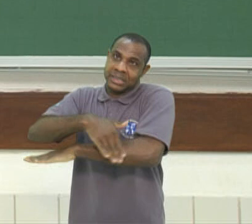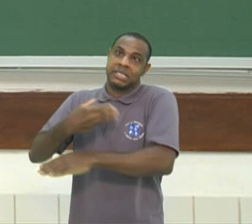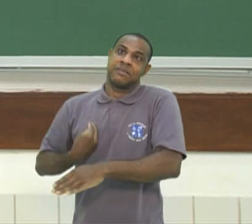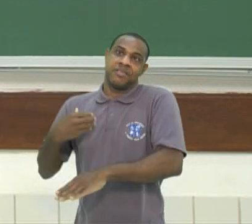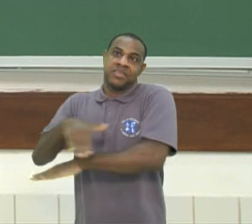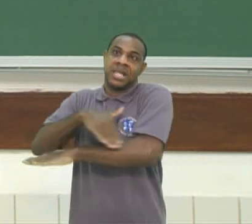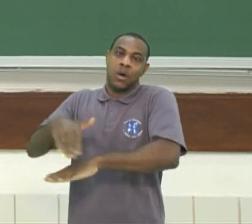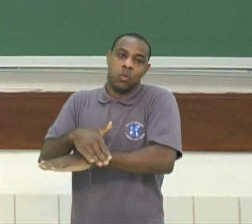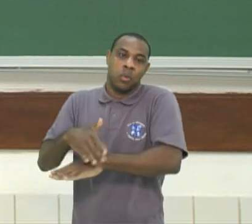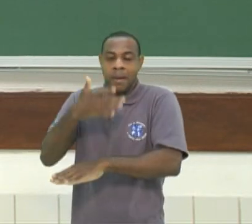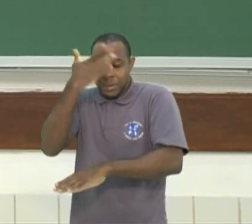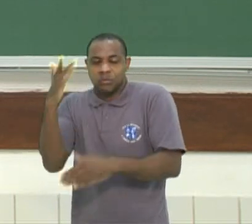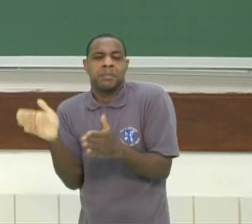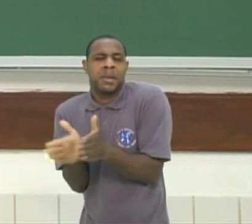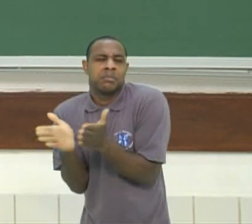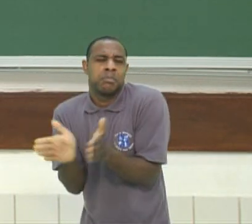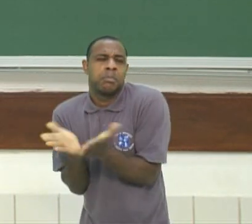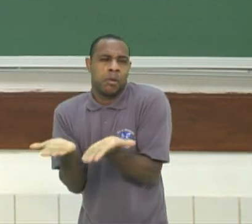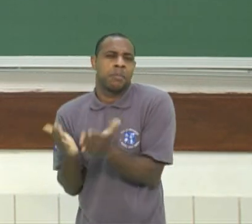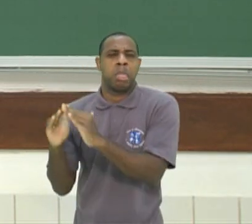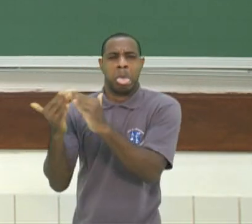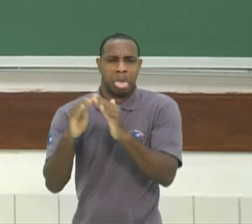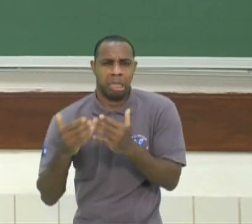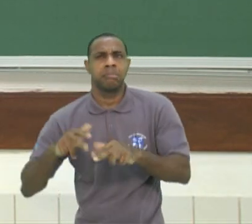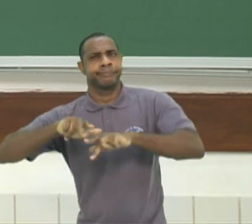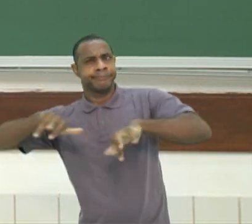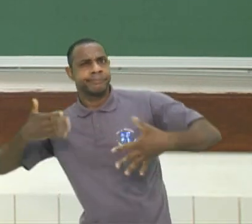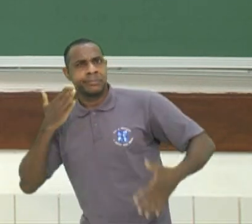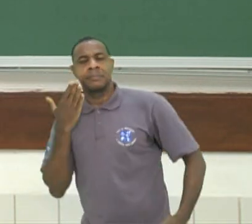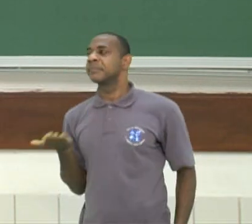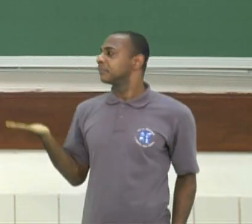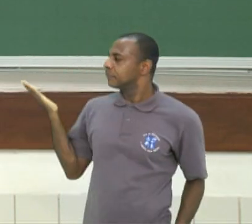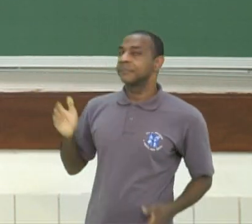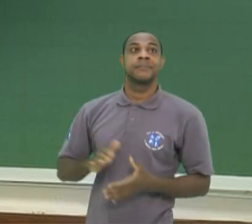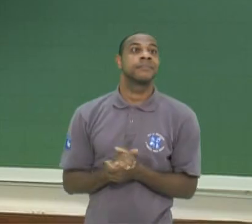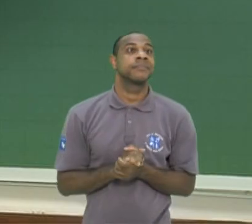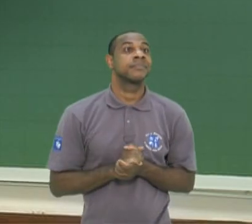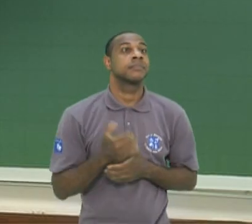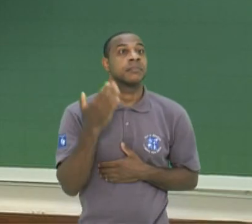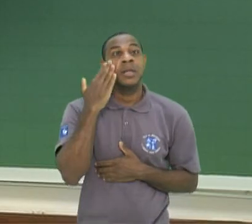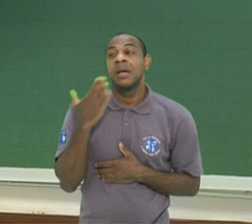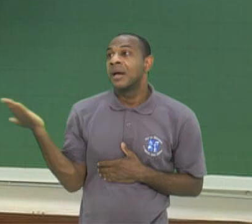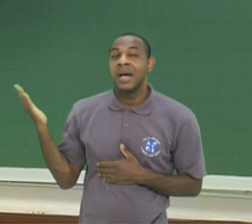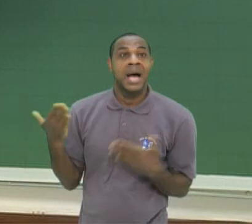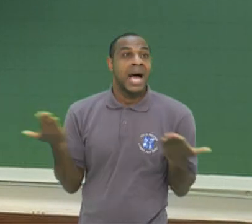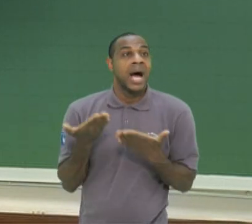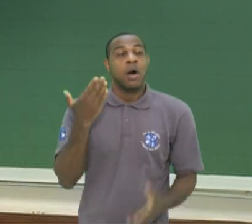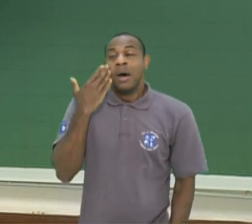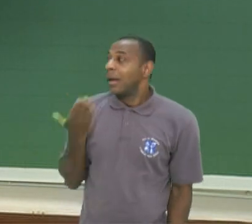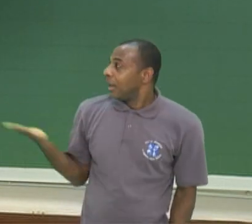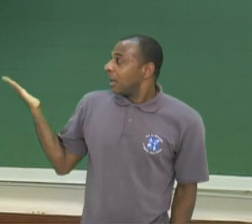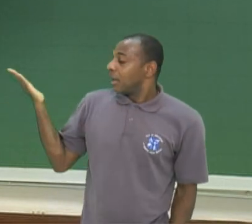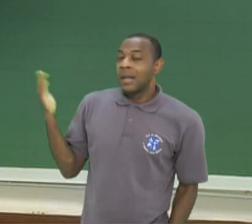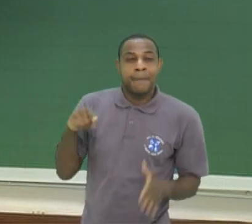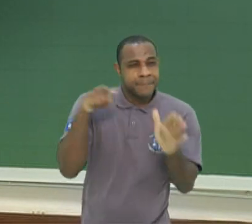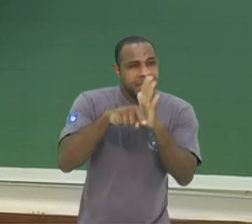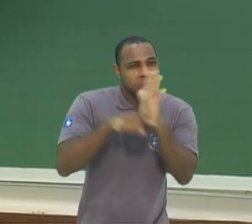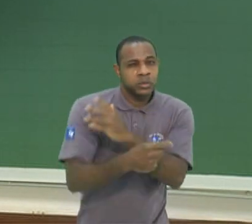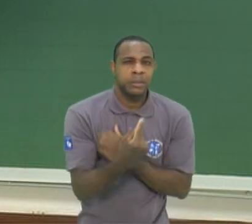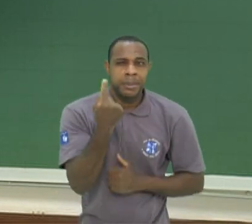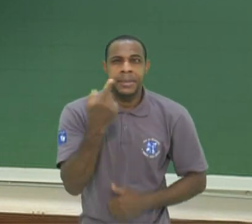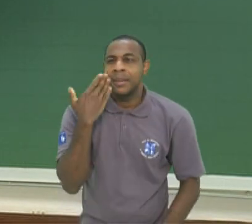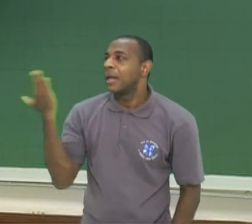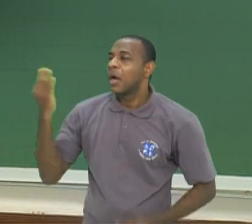tão importante nesse aspecto. Vamos avançando um pouquinho mais e eu gostaria de que nós pudéssemos aqui nesse quiz, nessa primeira